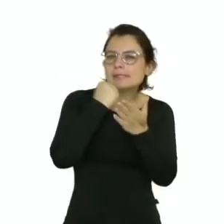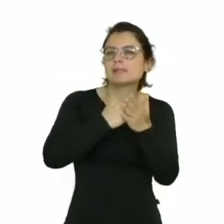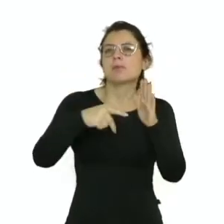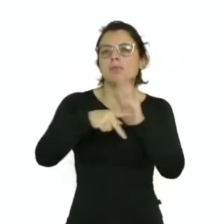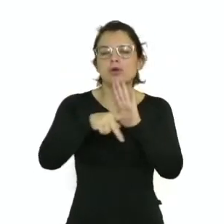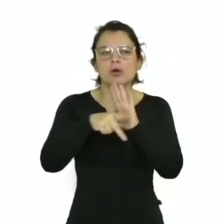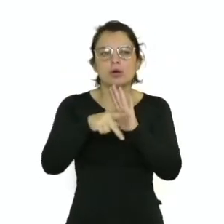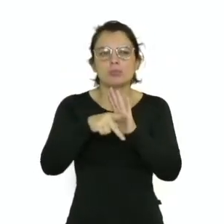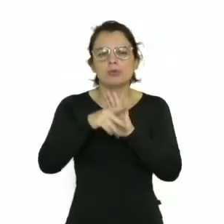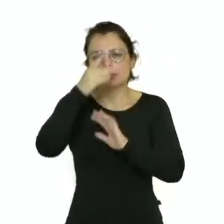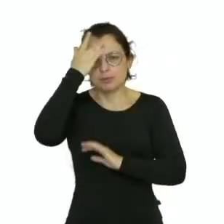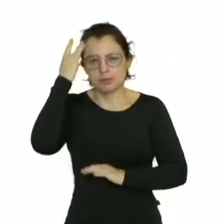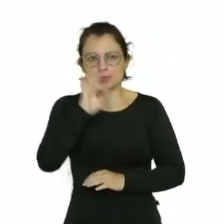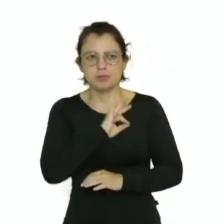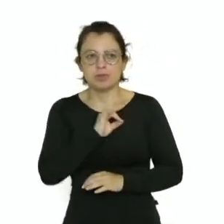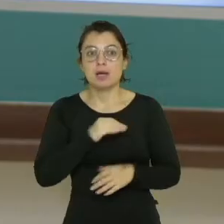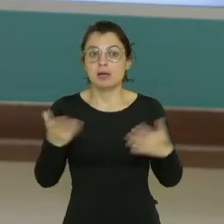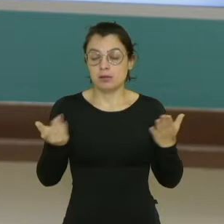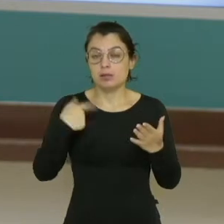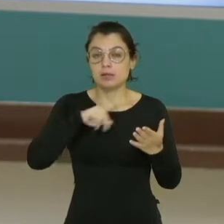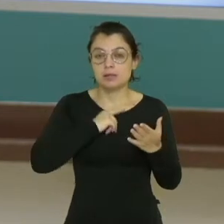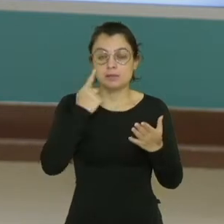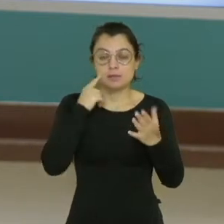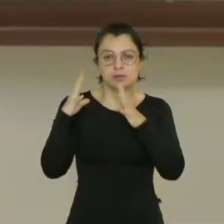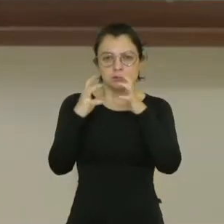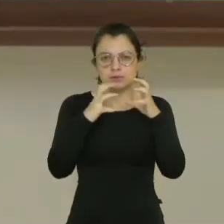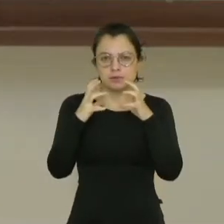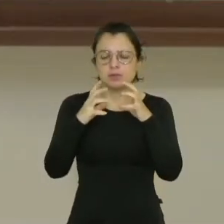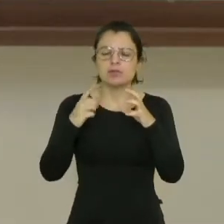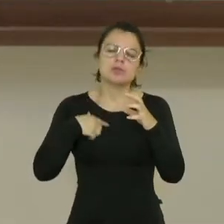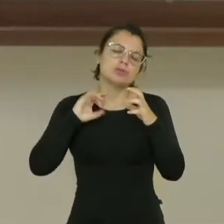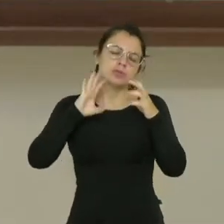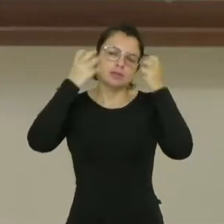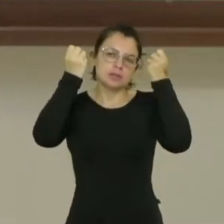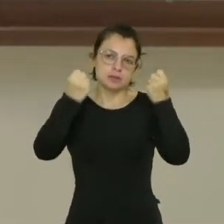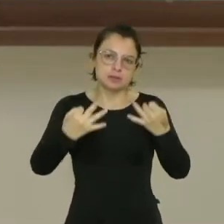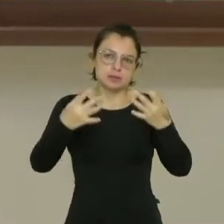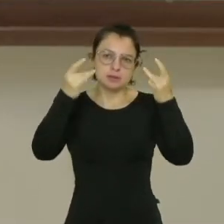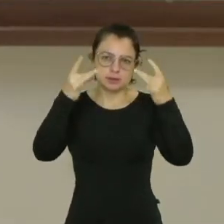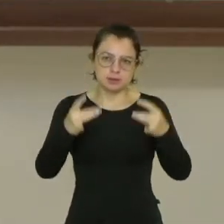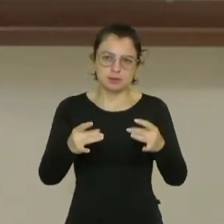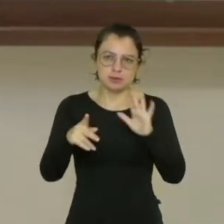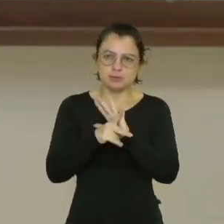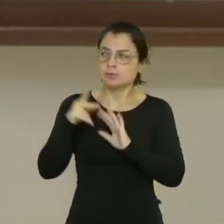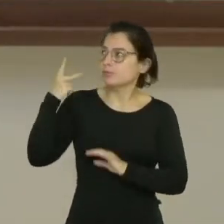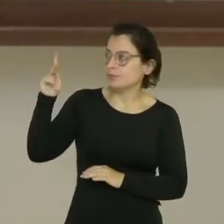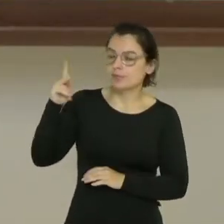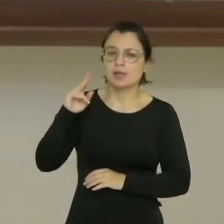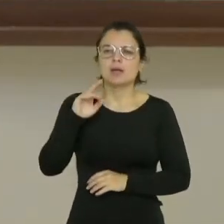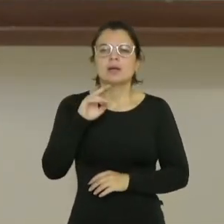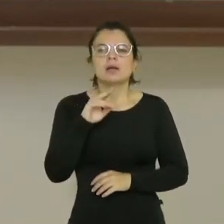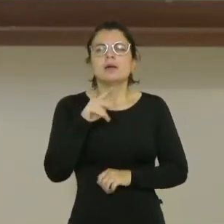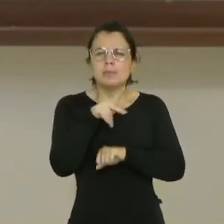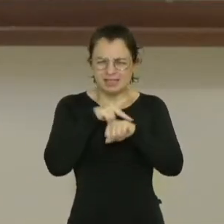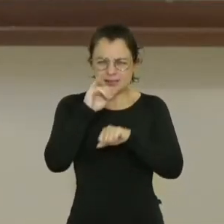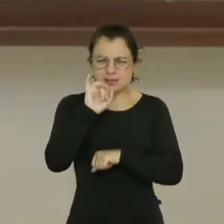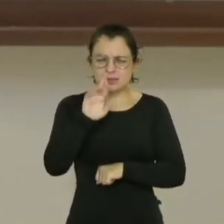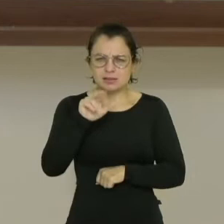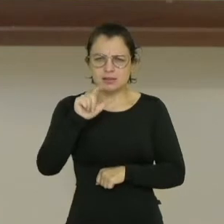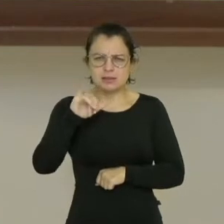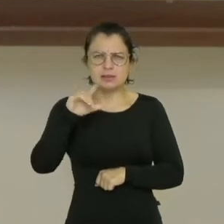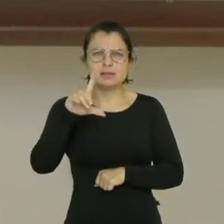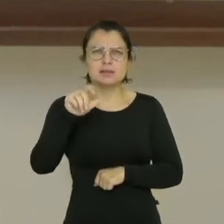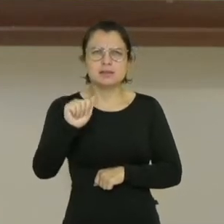contemporâneos? Né? Vamos conhecer um pouco mais sobre esse assunto. Antes eu só queria comentar sobre essa reportagem. A Irlanda, na década de